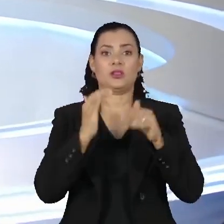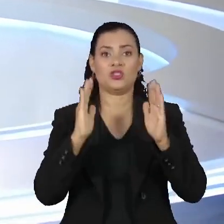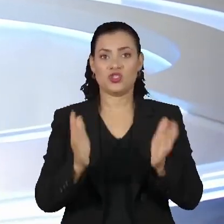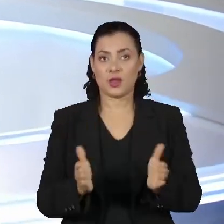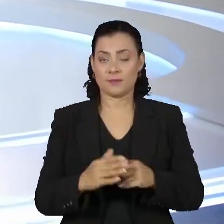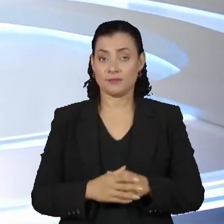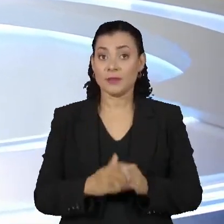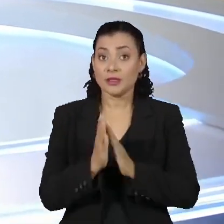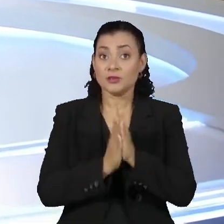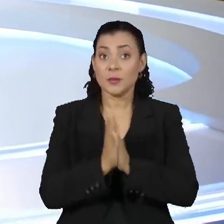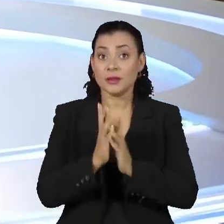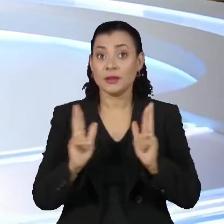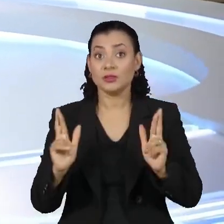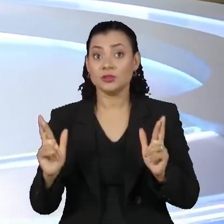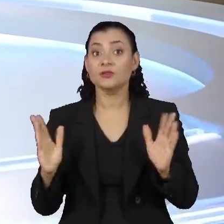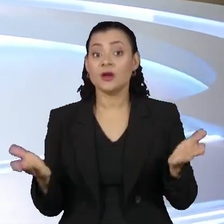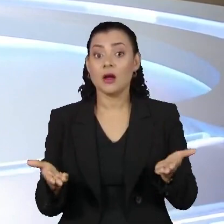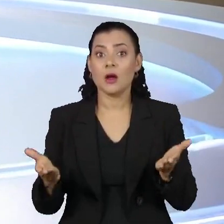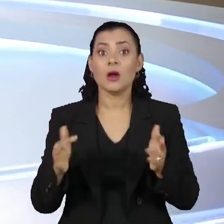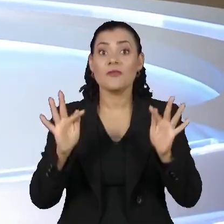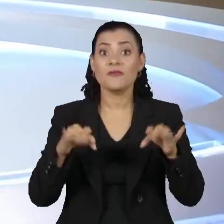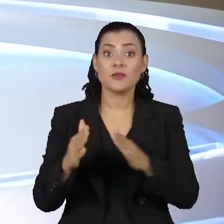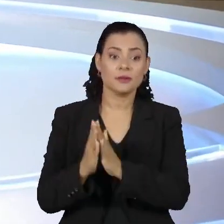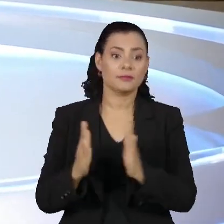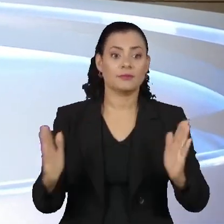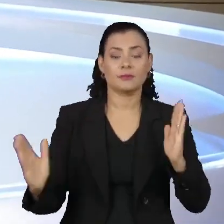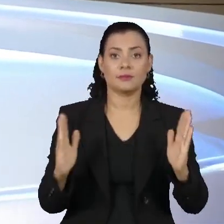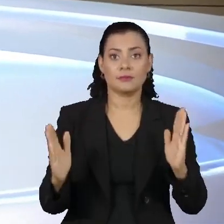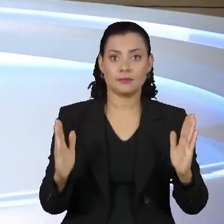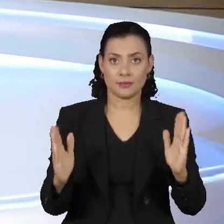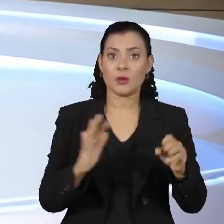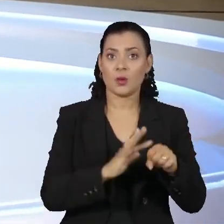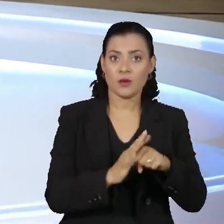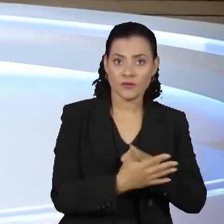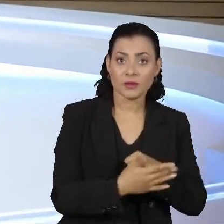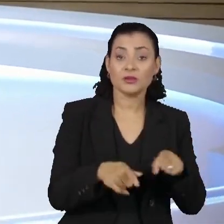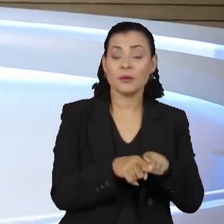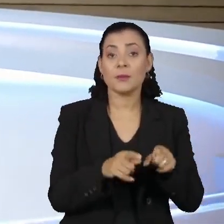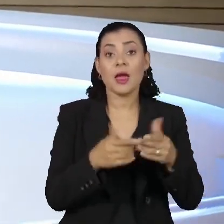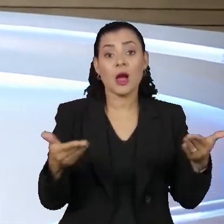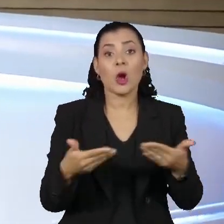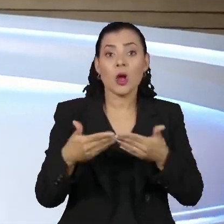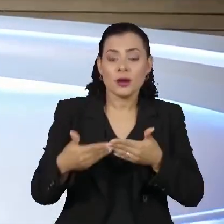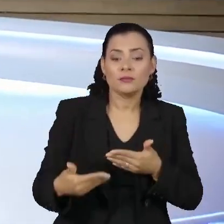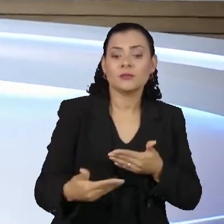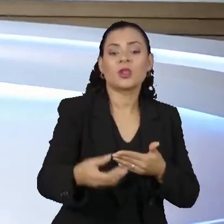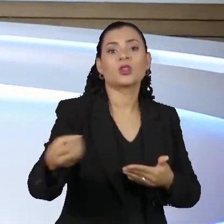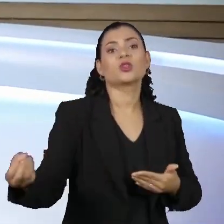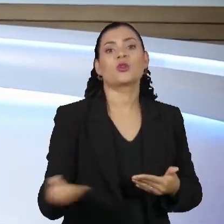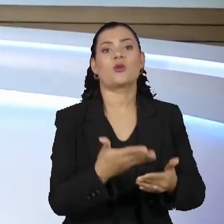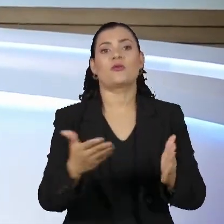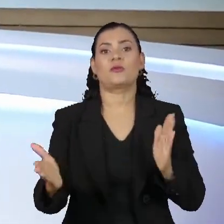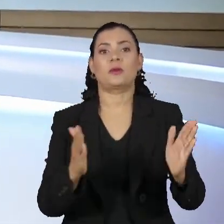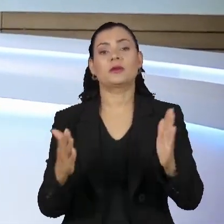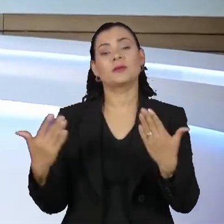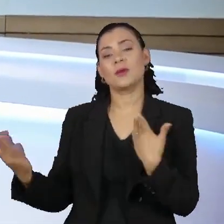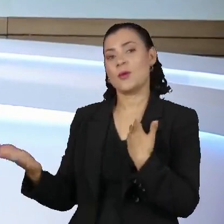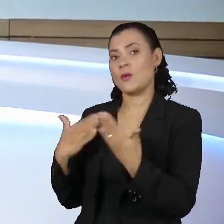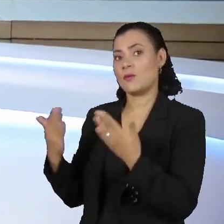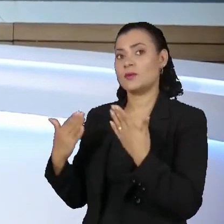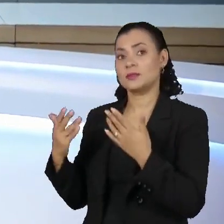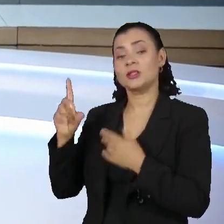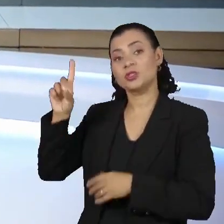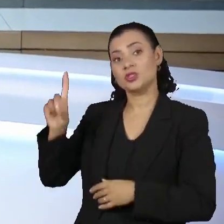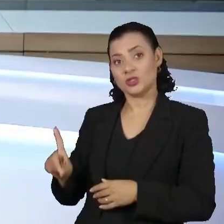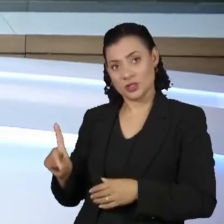Sobre a expectativa de fim da pandemia e impactos deste novo momento na rotina da população, eu conversei mais cedo com